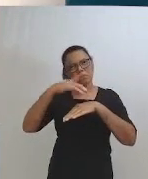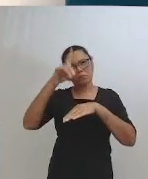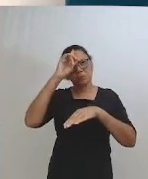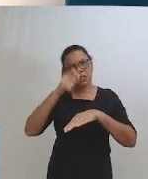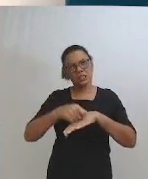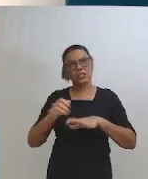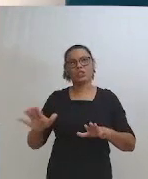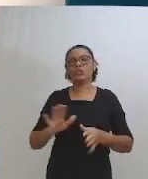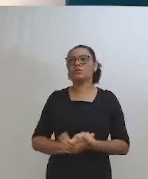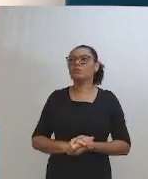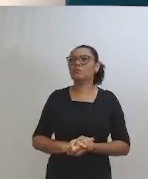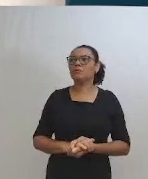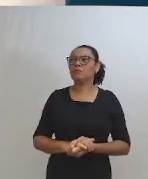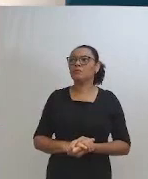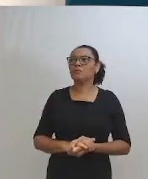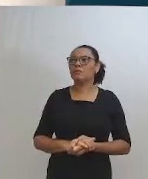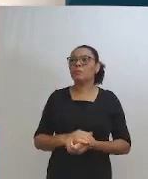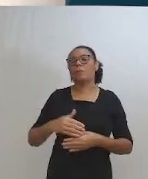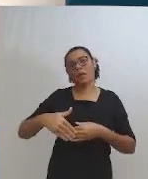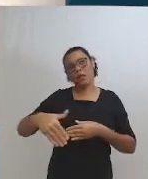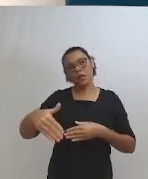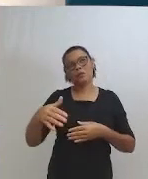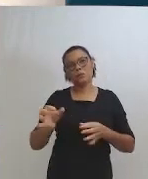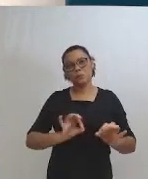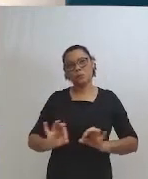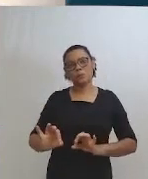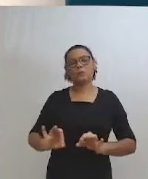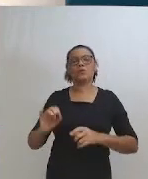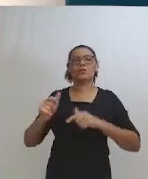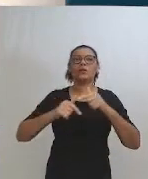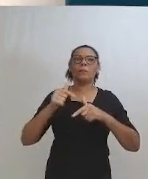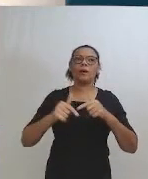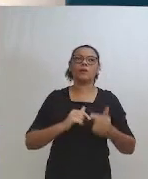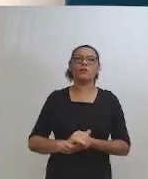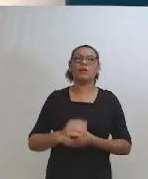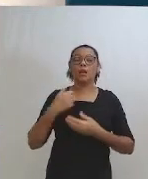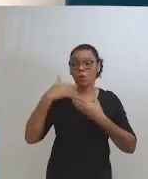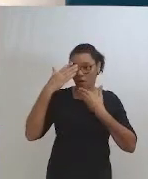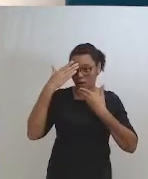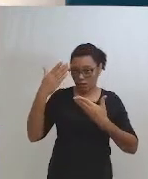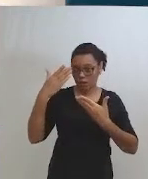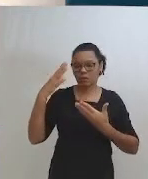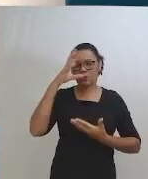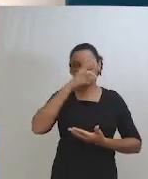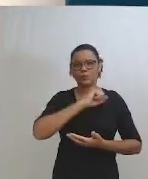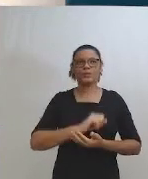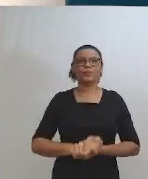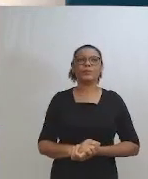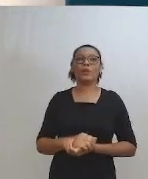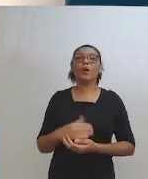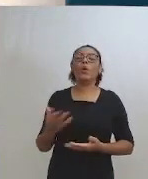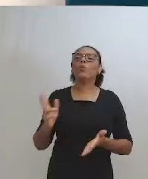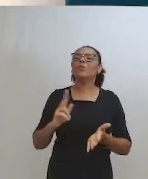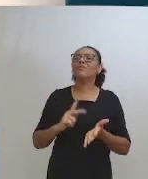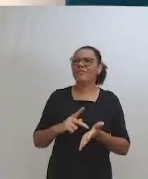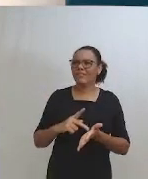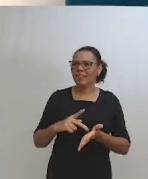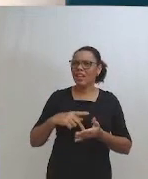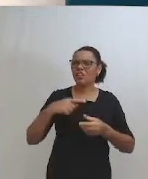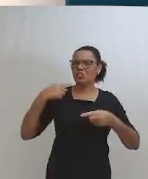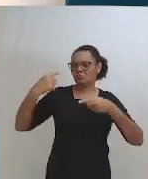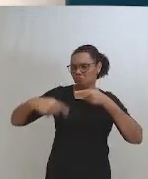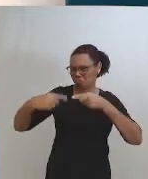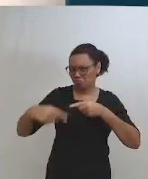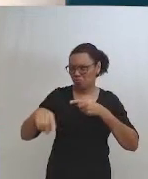dos trabalhos hoje. Pois não, agradeço a compreensão. Na verdade, o que se discute aqui, com algumas peculiaridades, evidente,